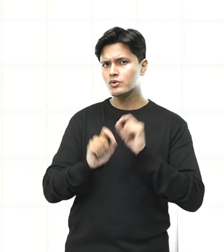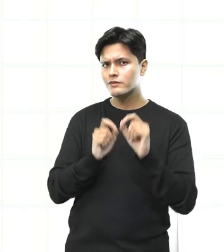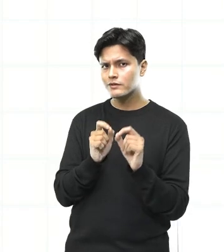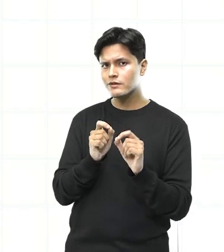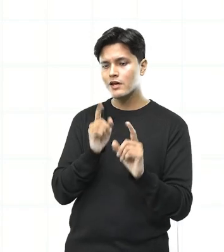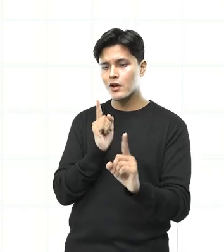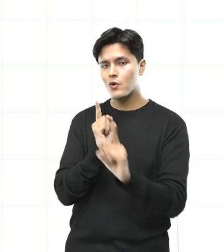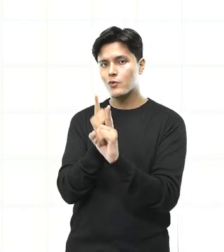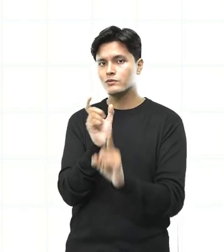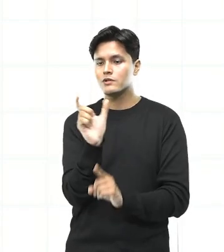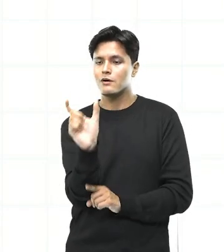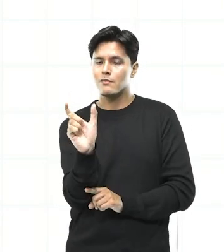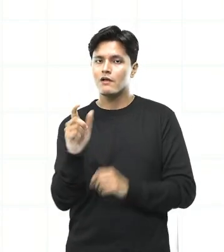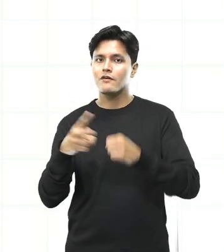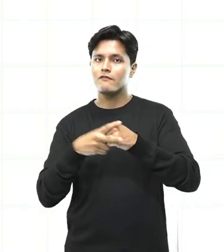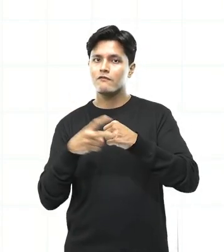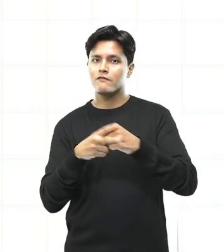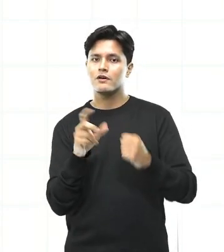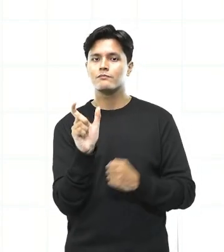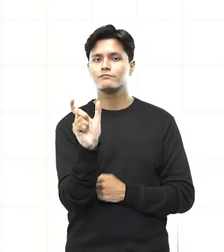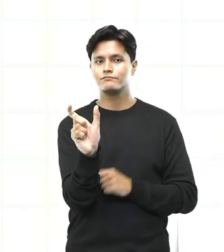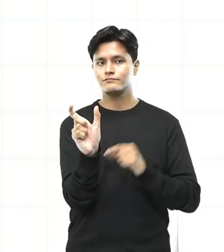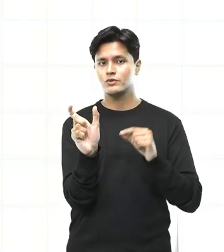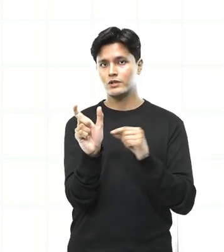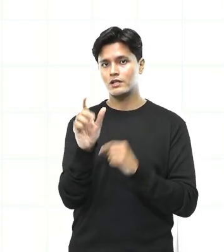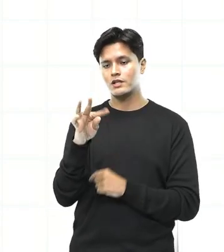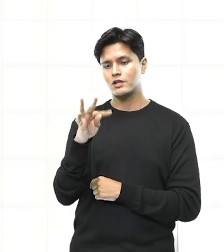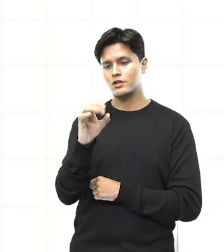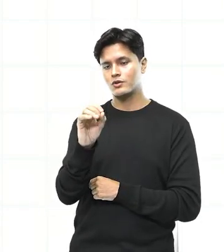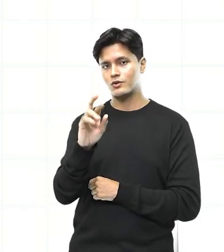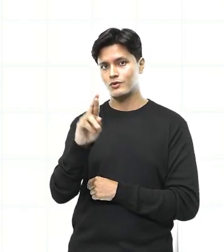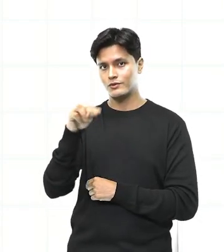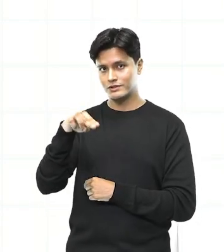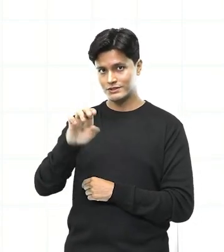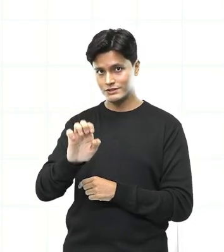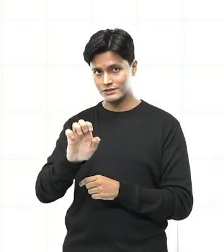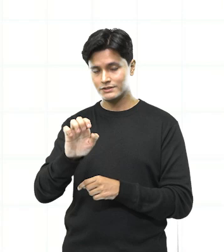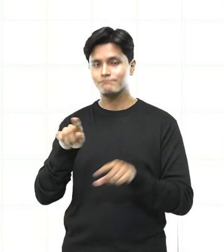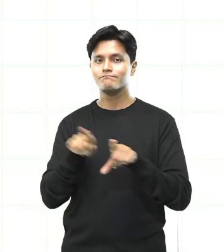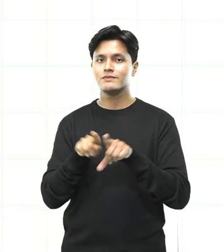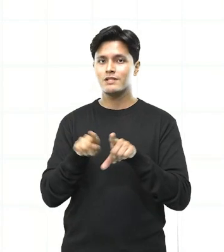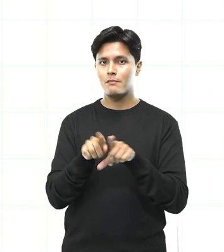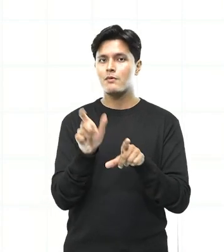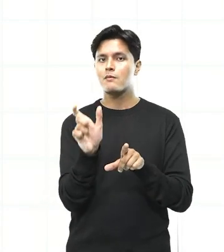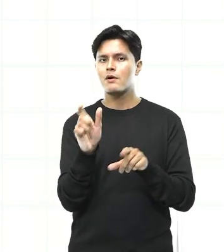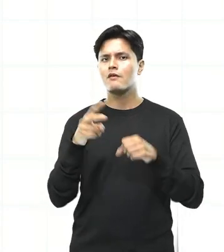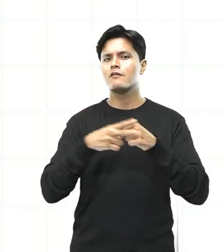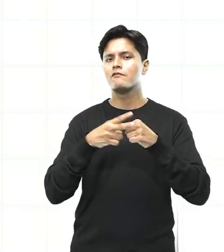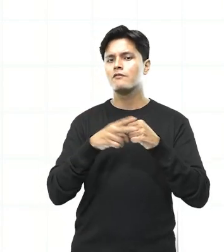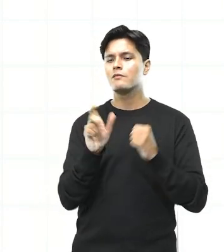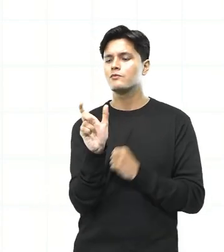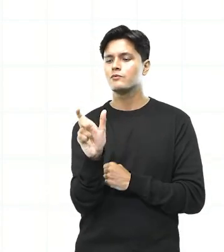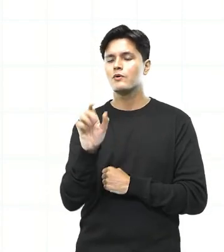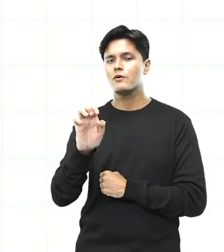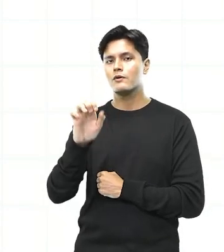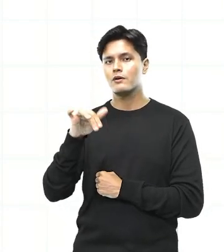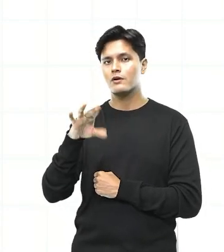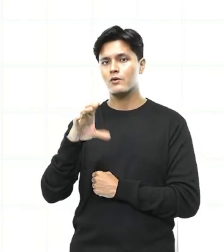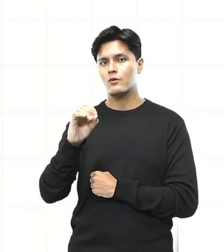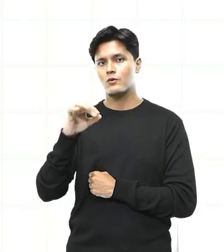Torne amigos os que se encontram, outro verbo, perto, e os que estão longe